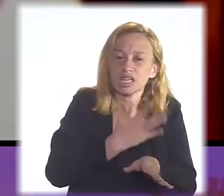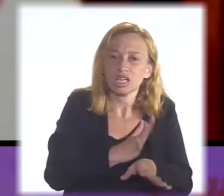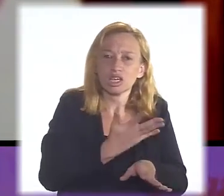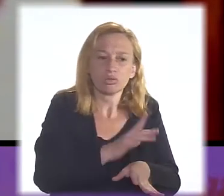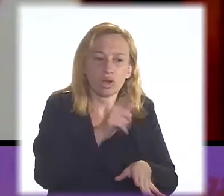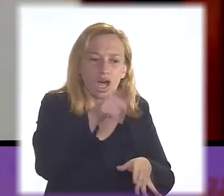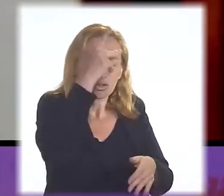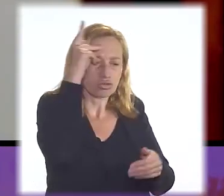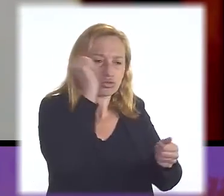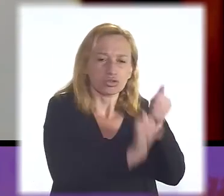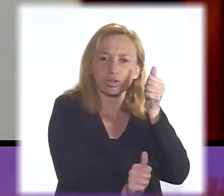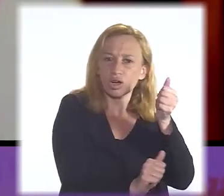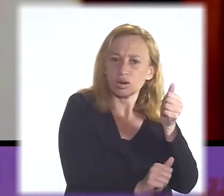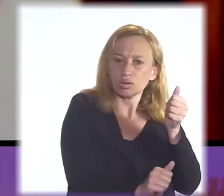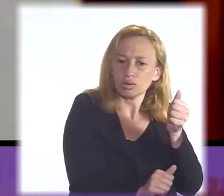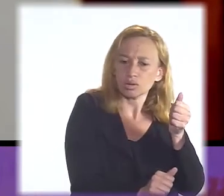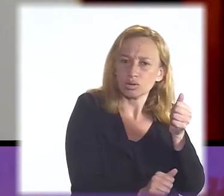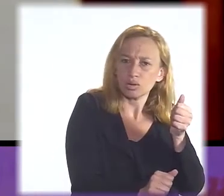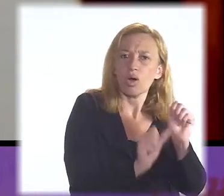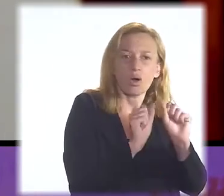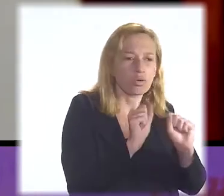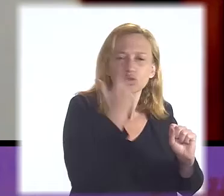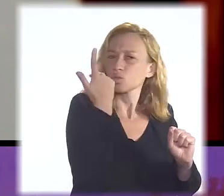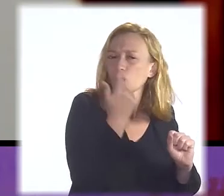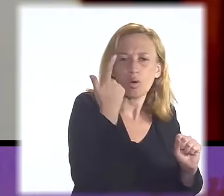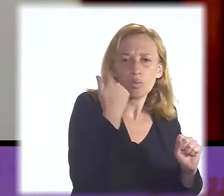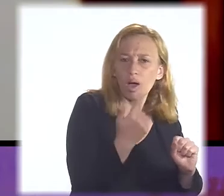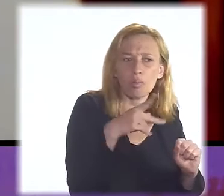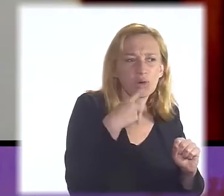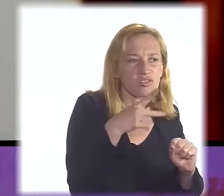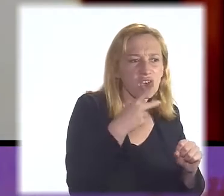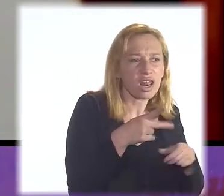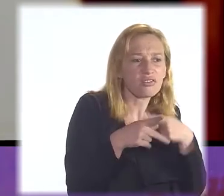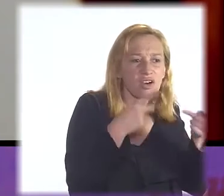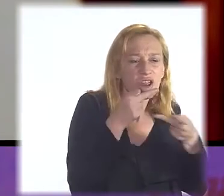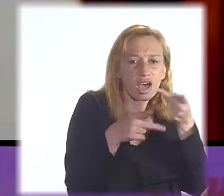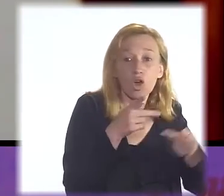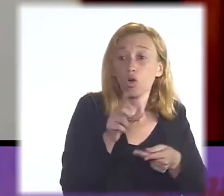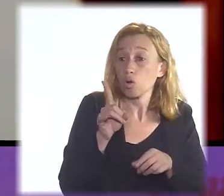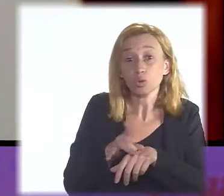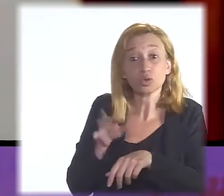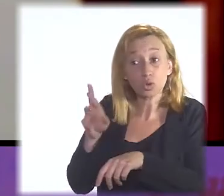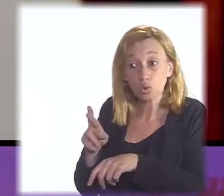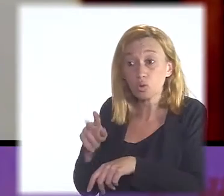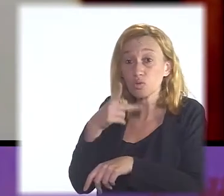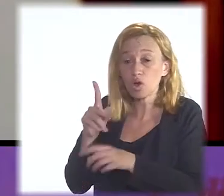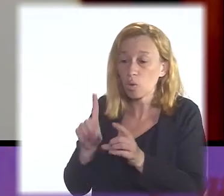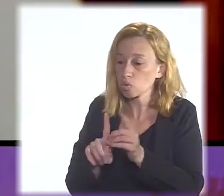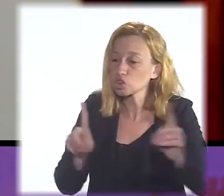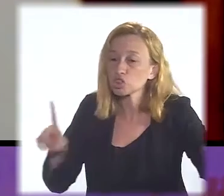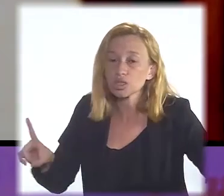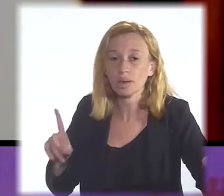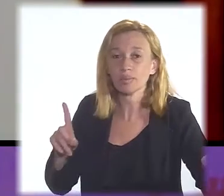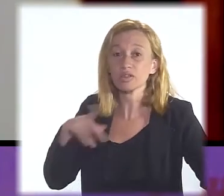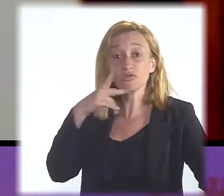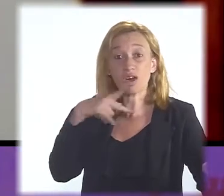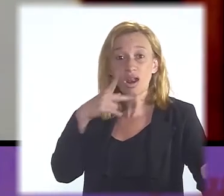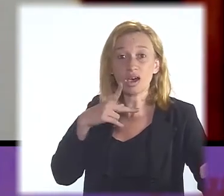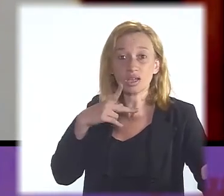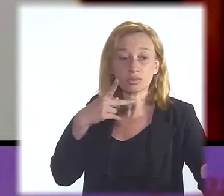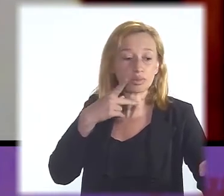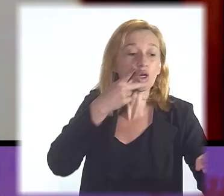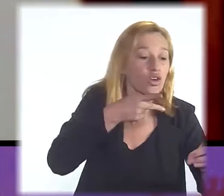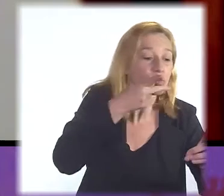e dá orientações do lado do atleta que vai falar, como o doutor Silvio destacou, o distanciamento que uma